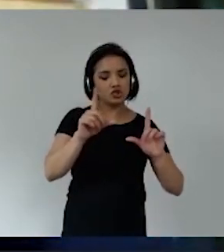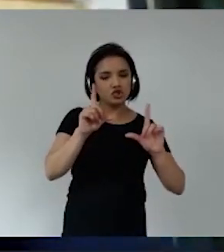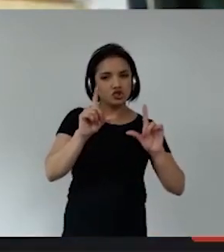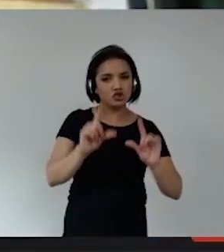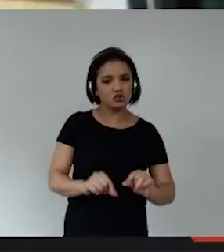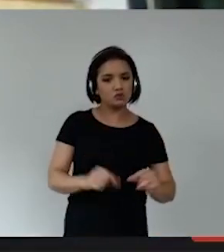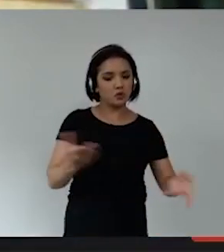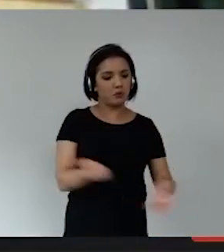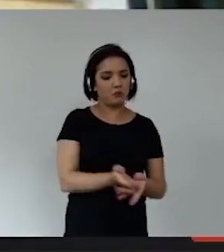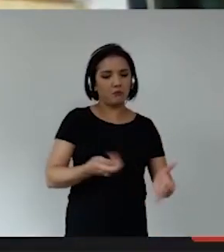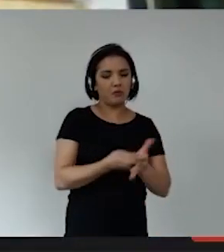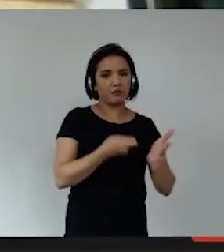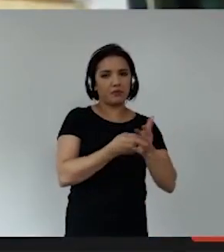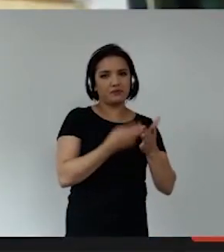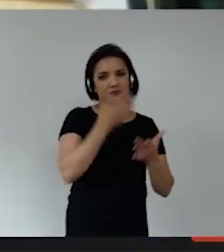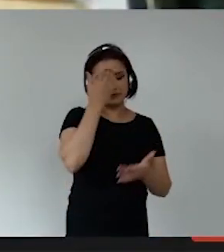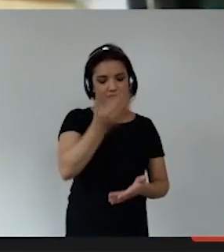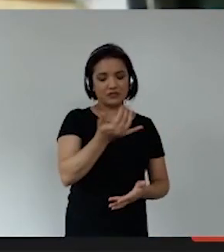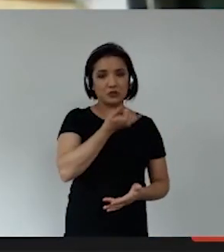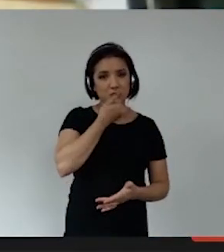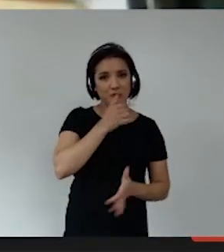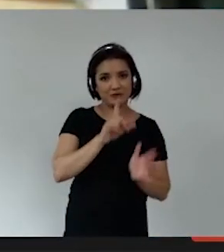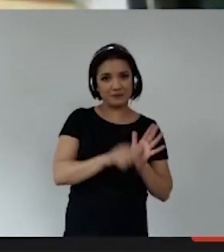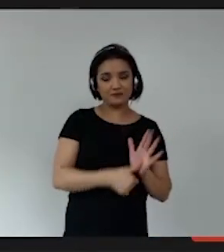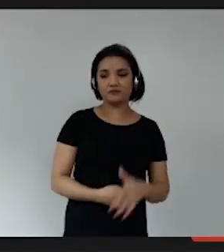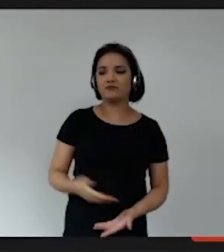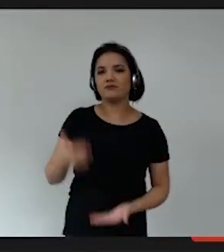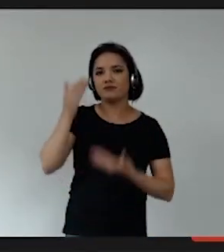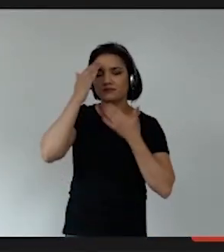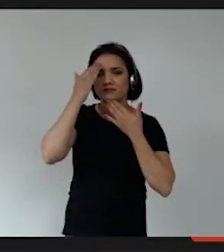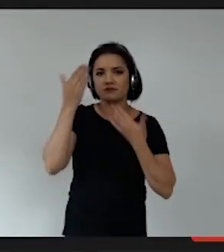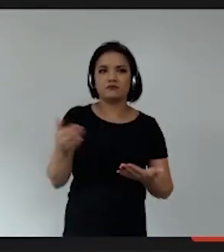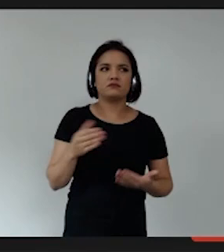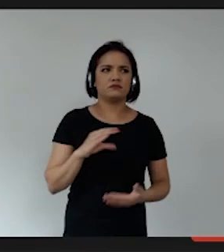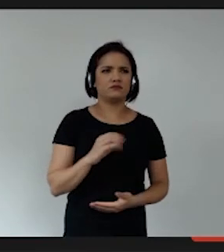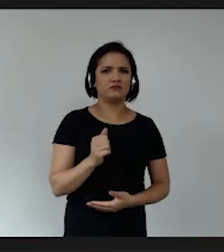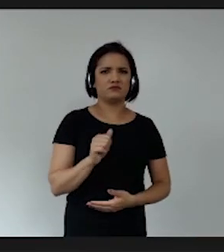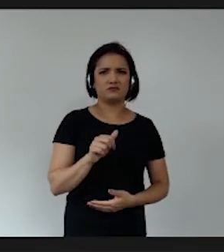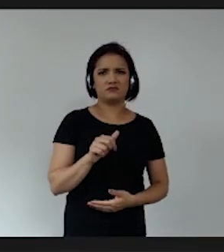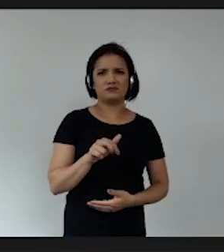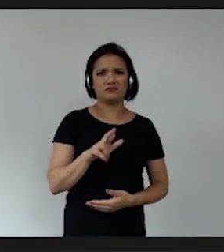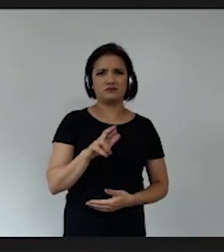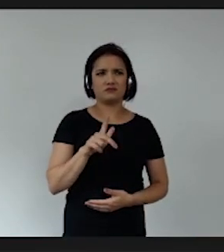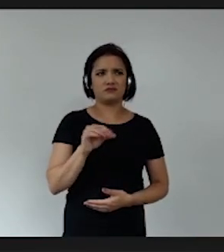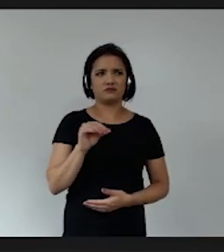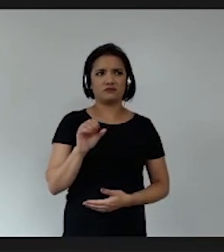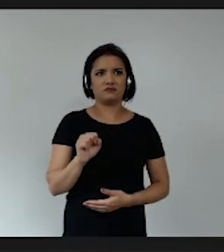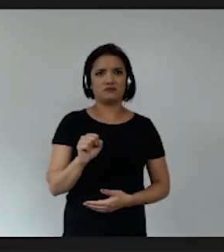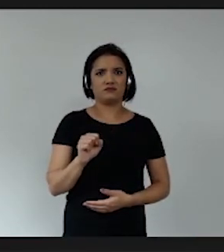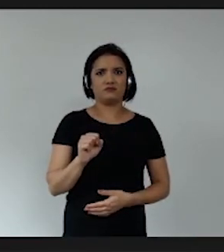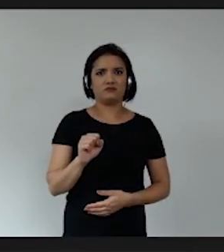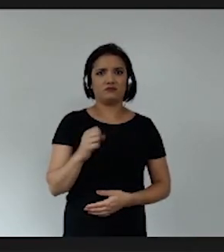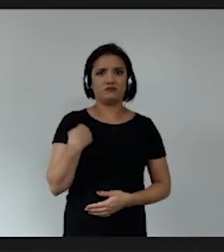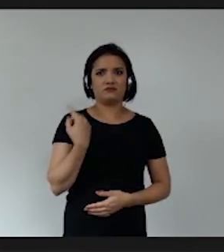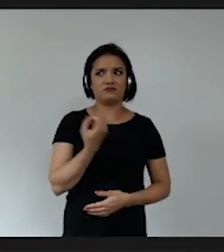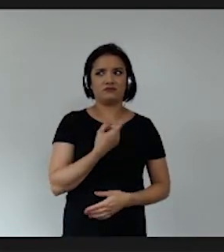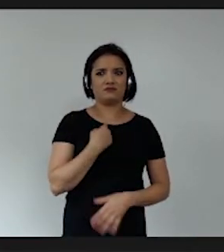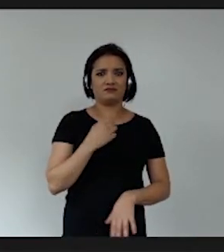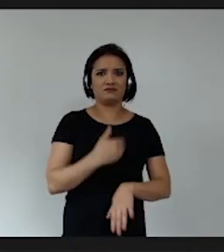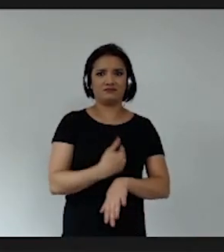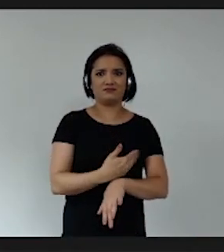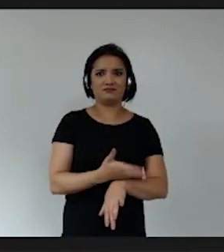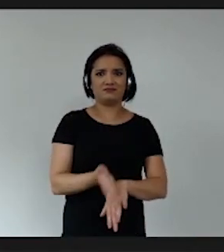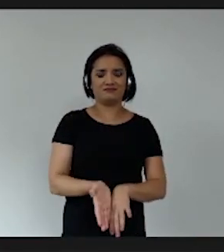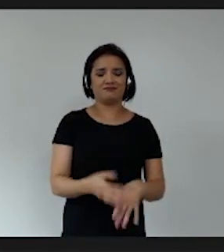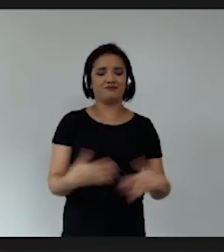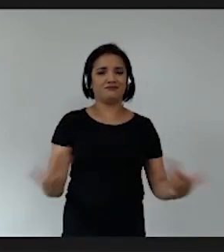Obrigado, desculpem o pequeno atraso. Agradeço ao doutor Carlos Eduardo, e como nós já estamos avançando um pouco do horário,